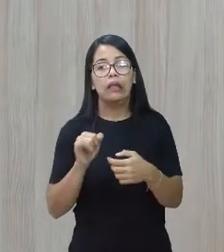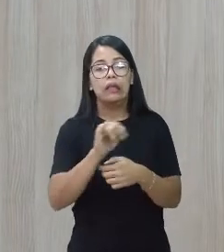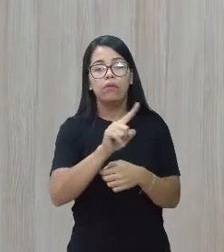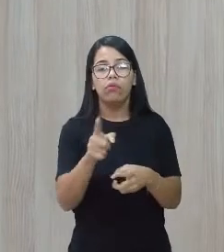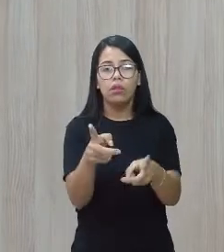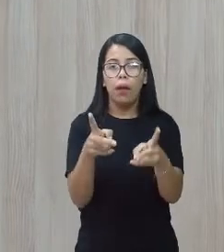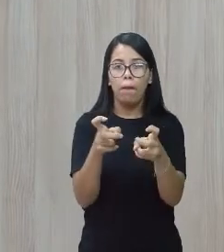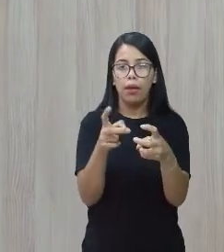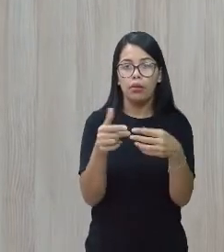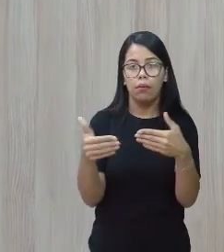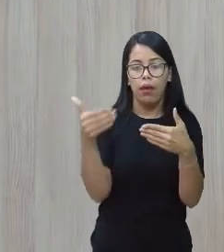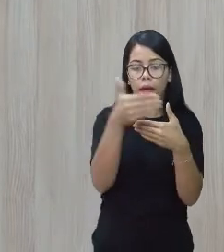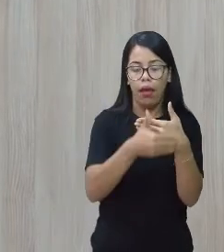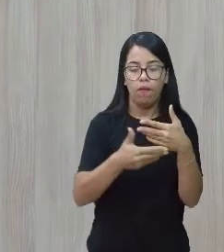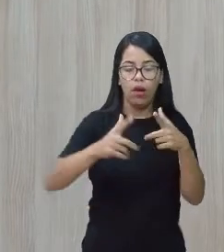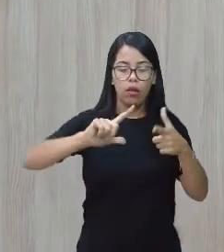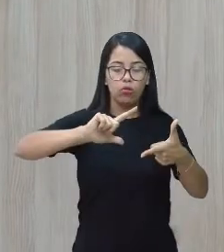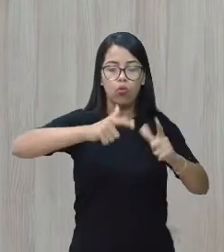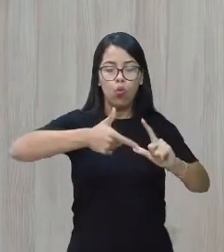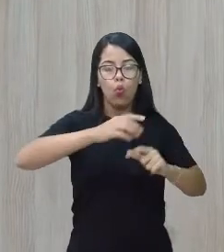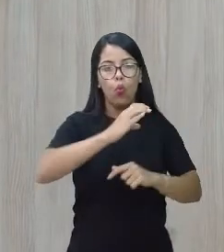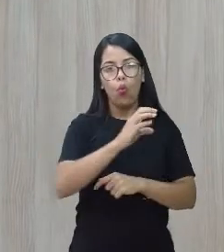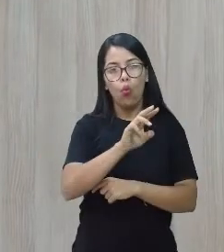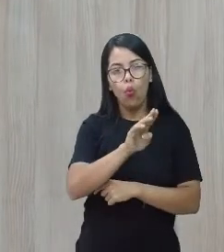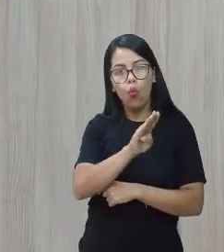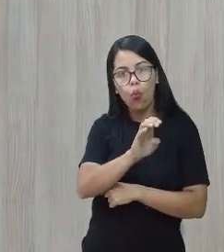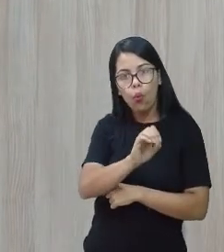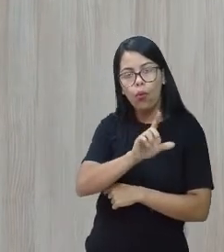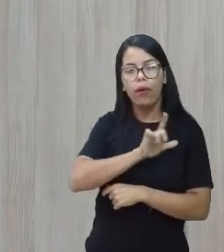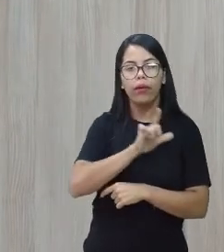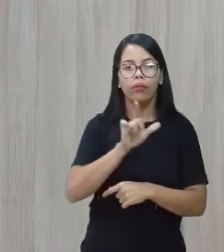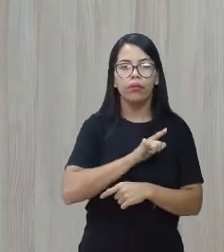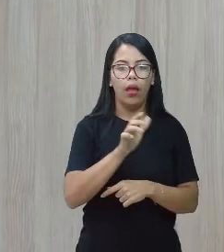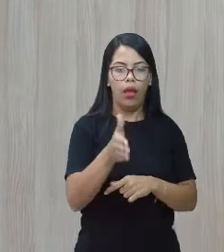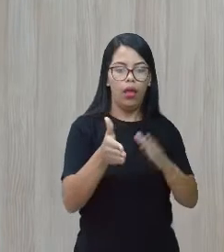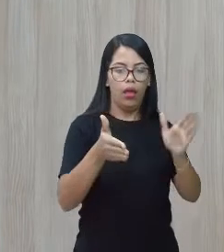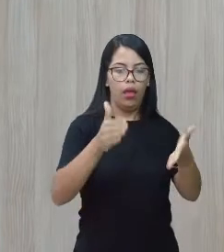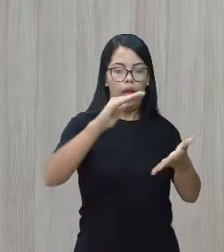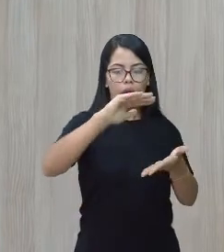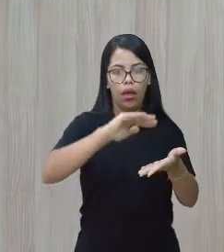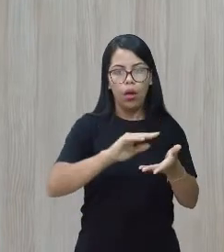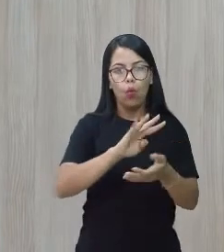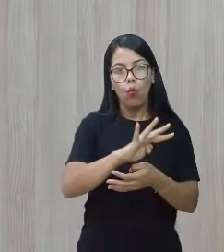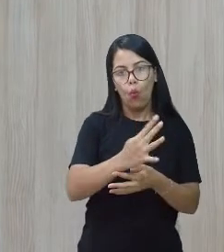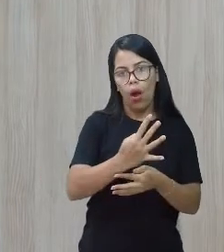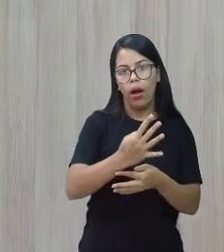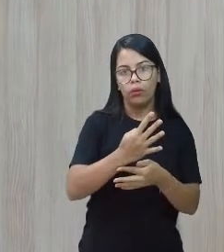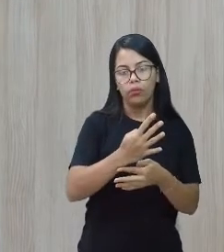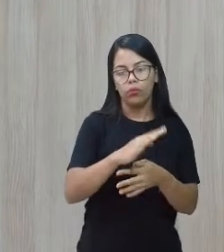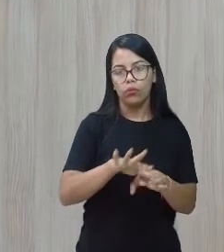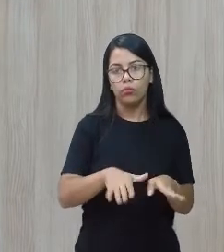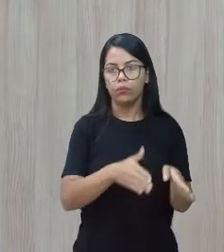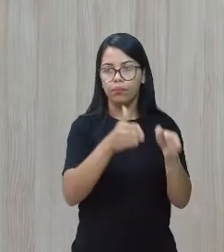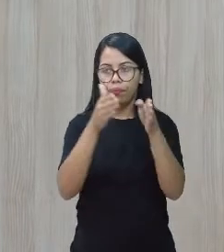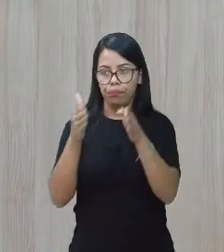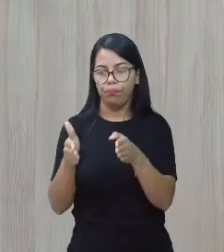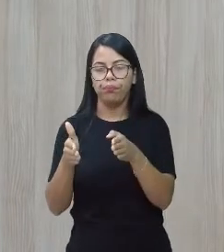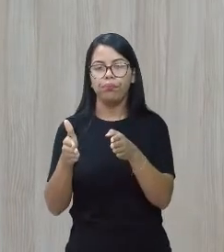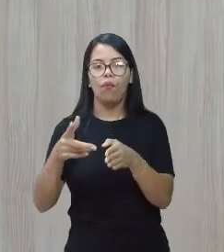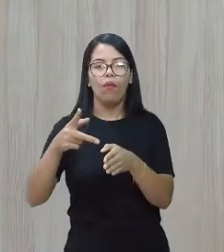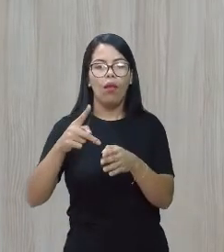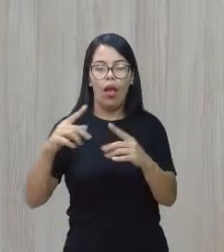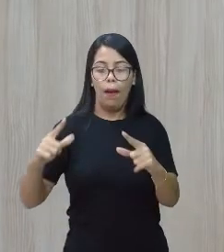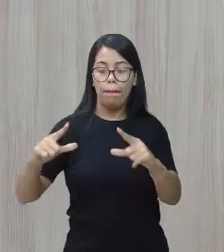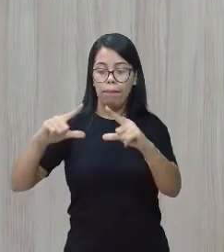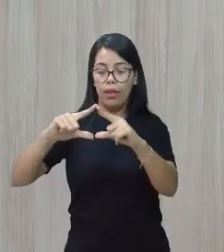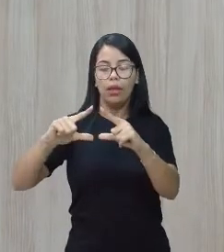quadrangulares, são polígonos que possuem 4 lados, e as faces das pirâmides, elas são triangulares, tá?